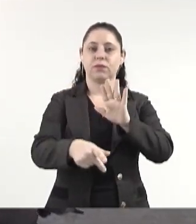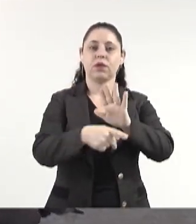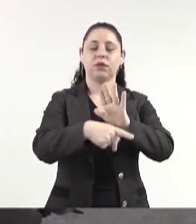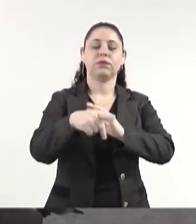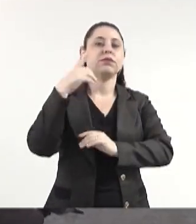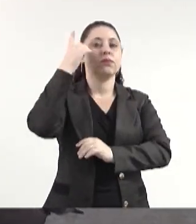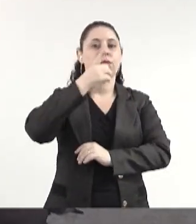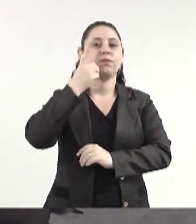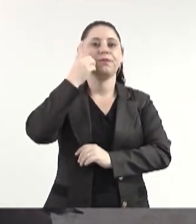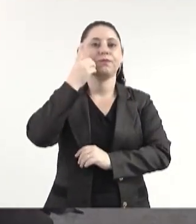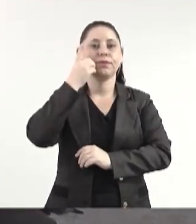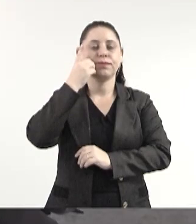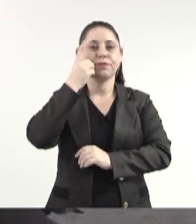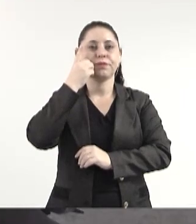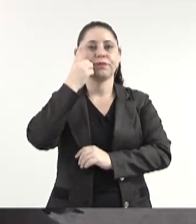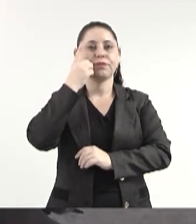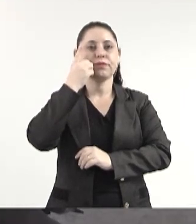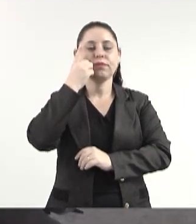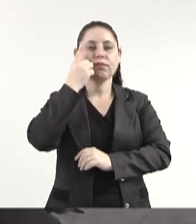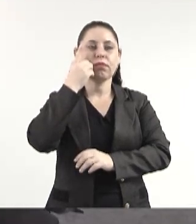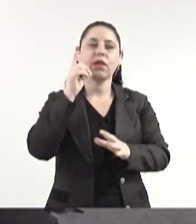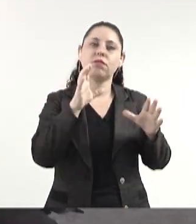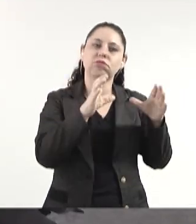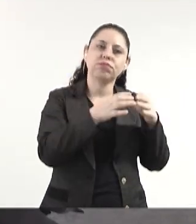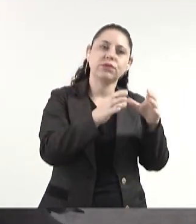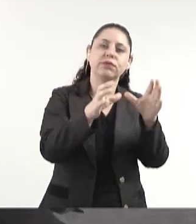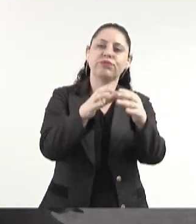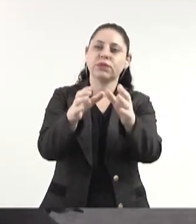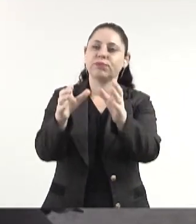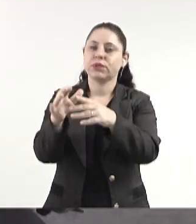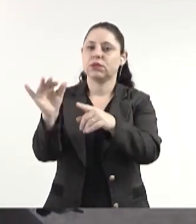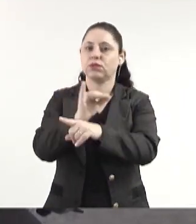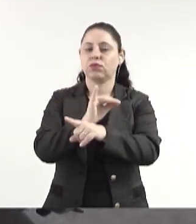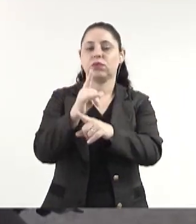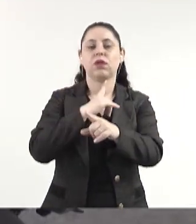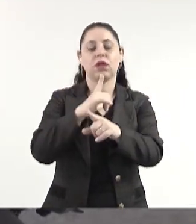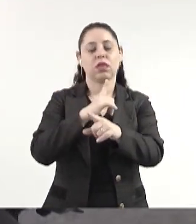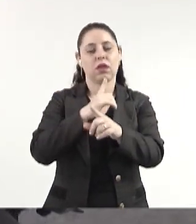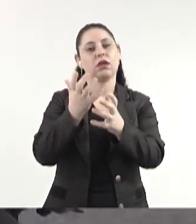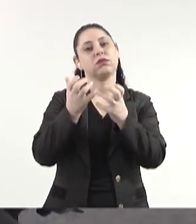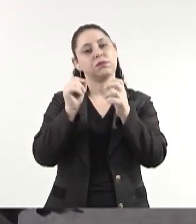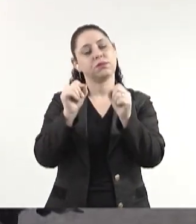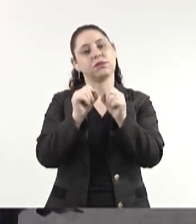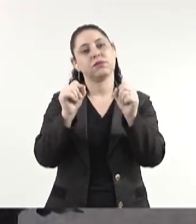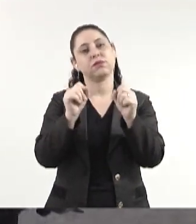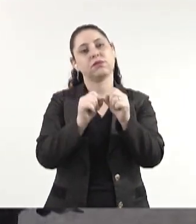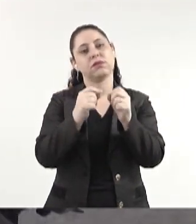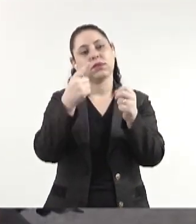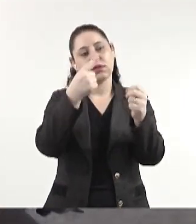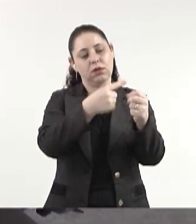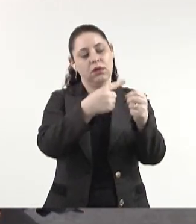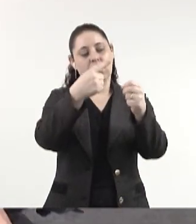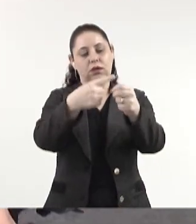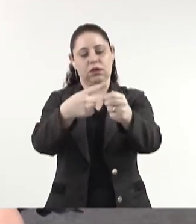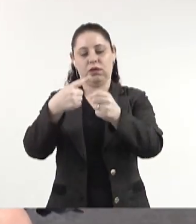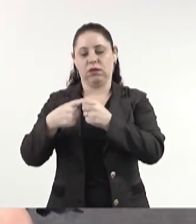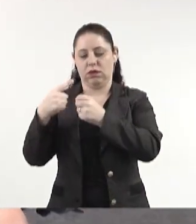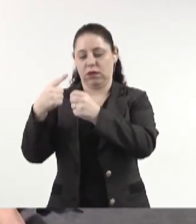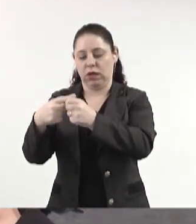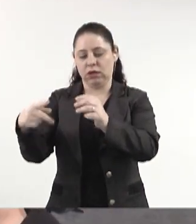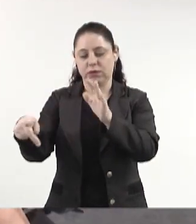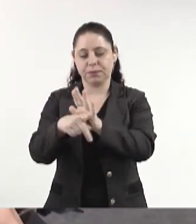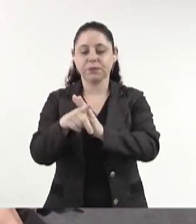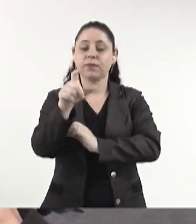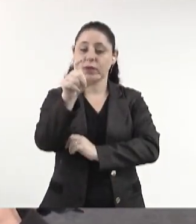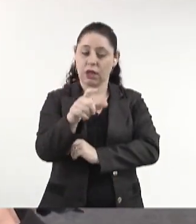dos parlamentares, dos seus redutos eleitorais, de ações que eles querem executar em locais destinados